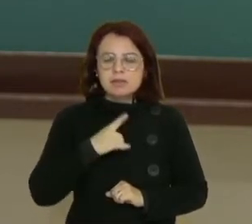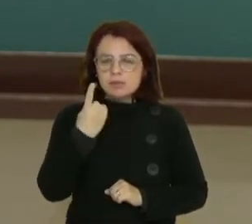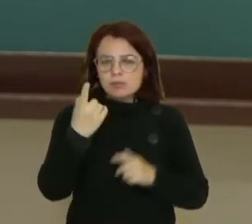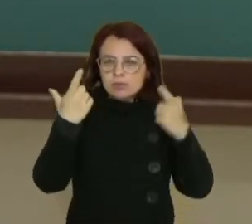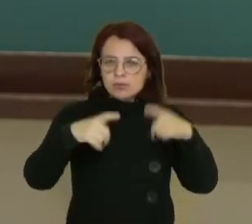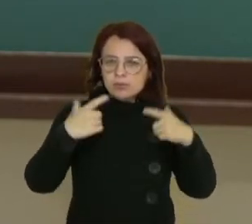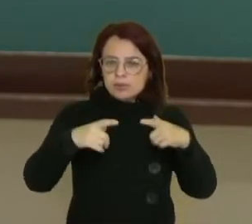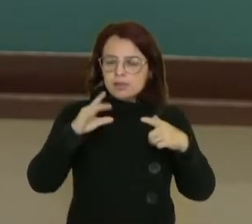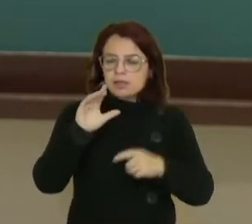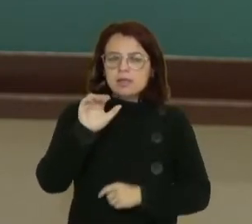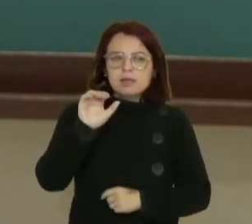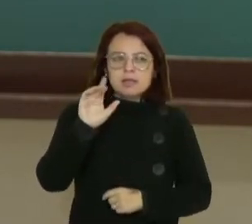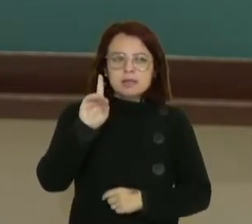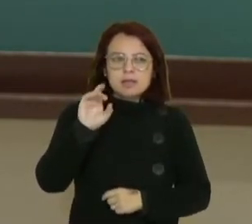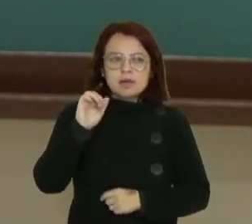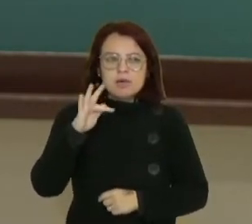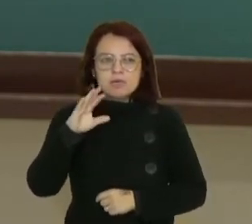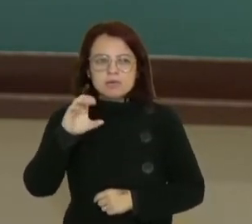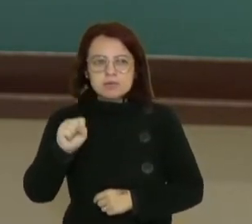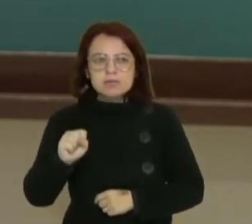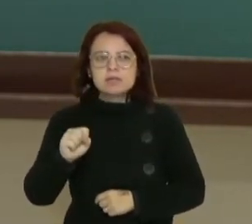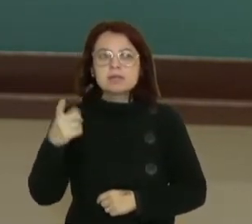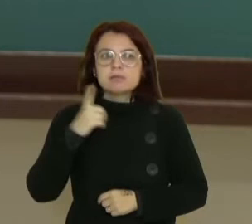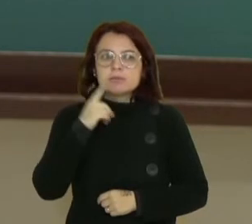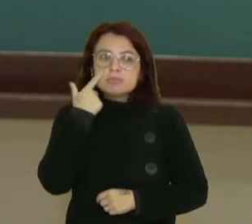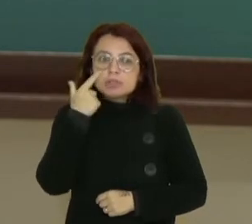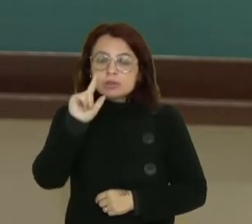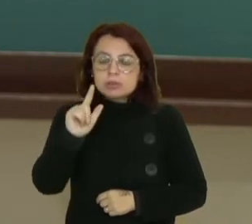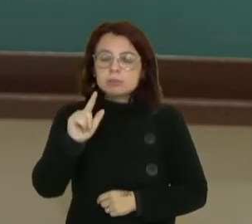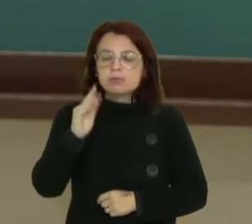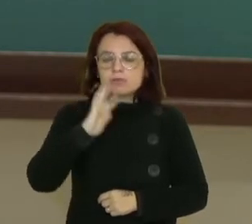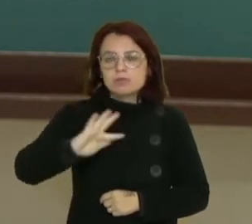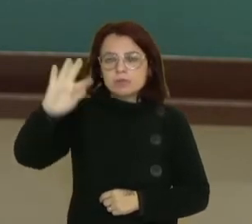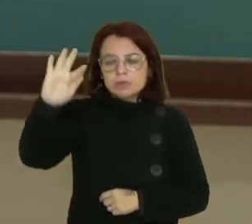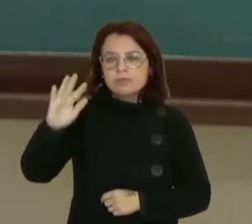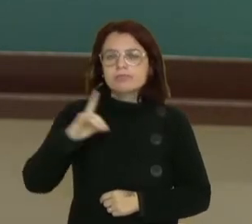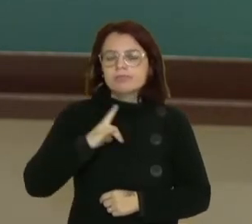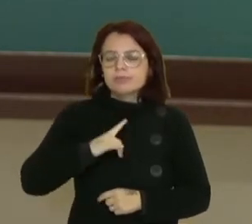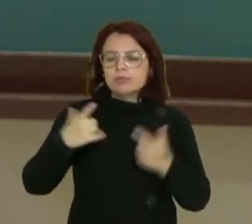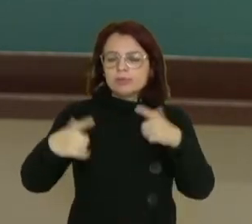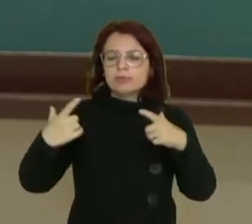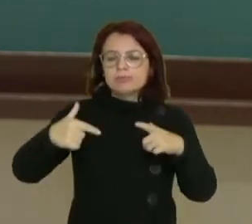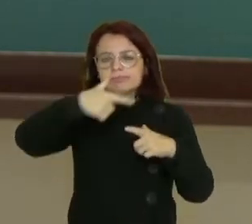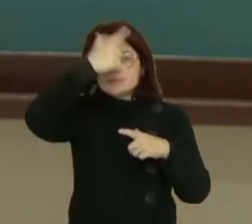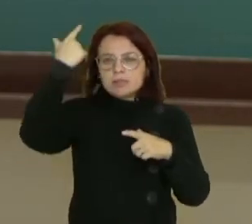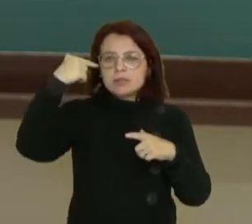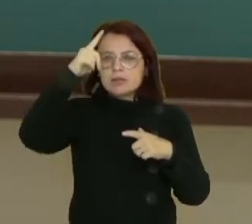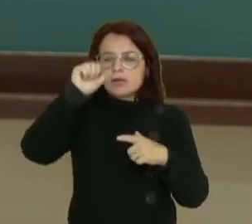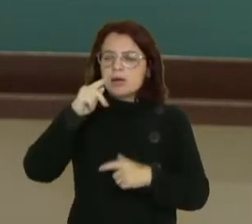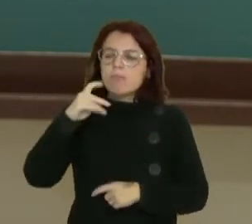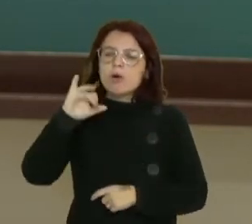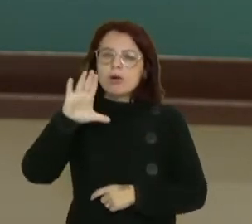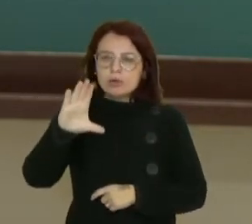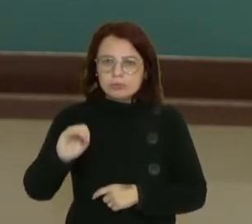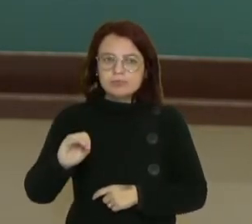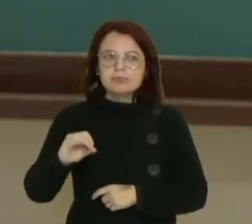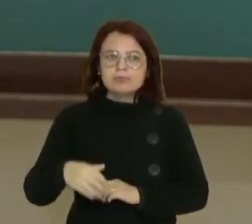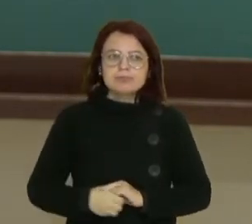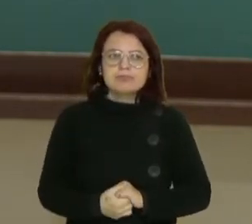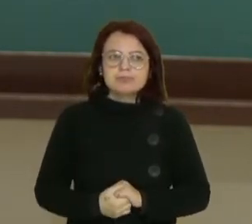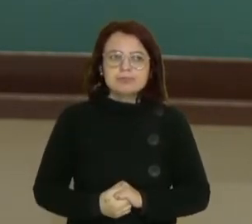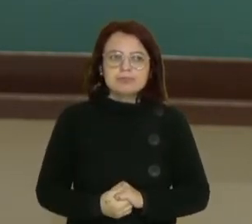Delfos, onde ficava o oráculo que descobriu o futuro. Era o santuário do deus Apolo, geralmente identificado como o